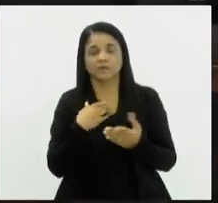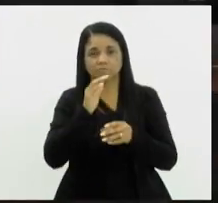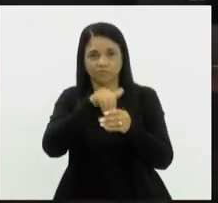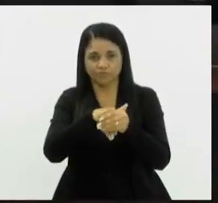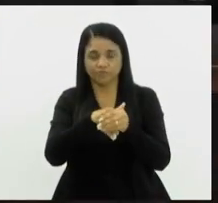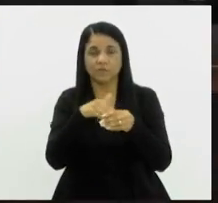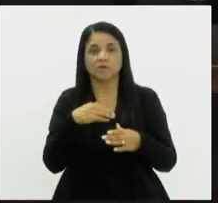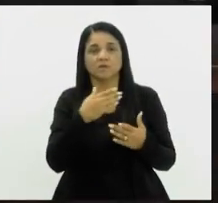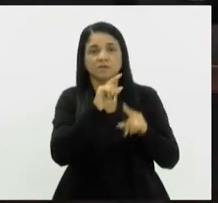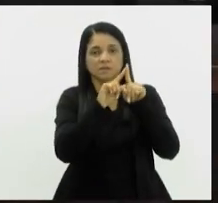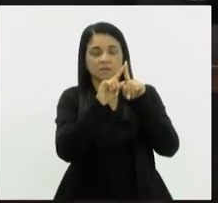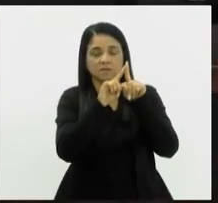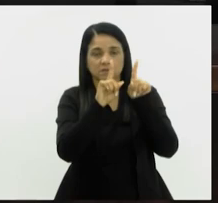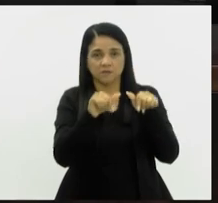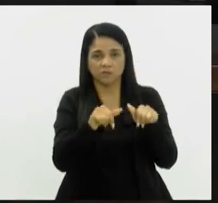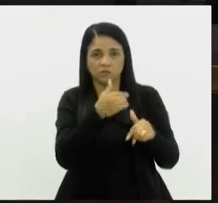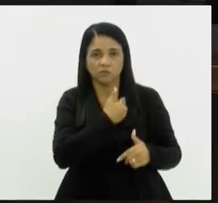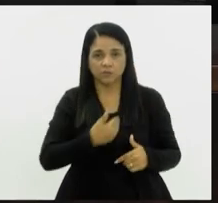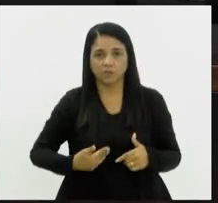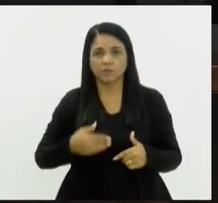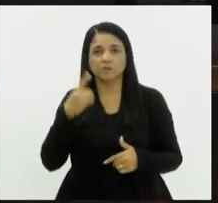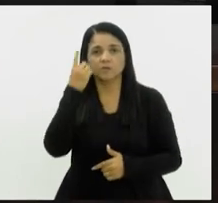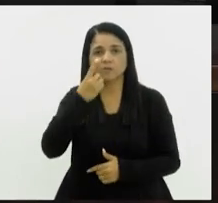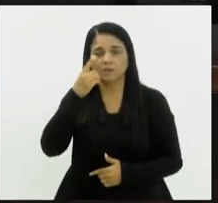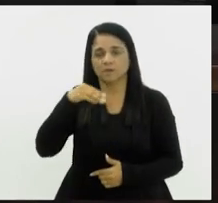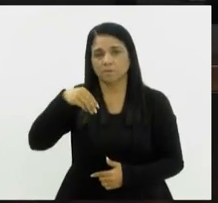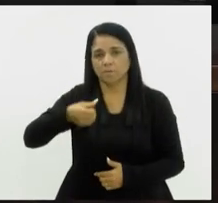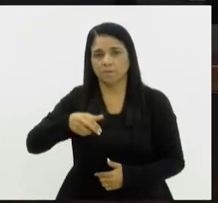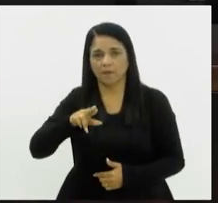Servidores Públicos, deputada Marta Rocha.